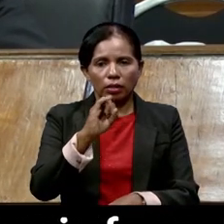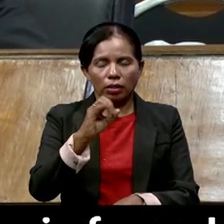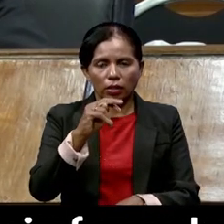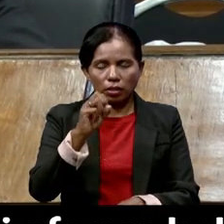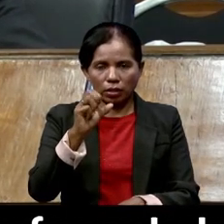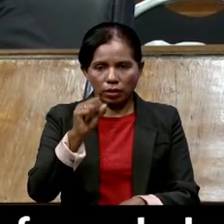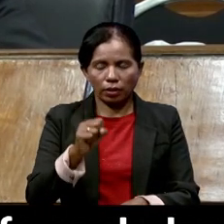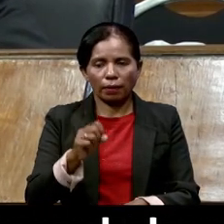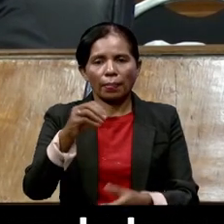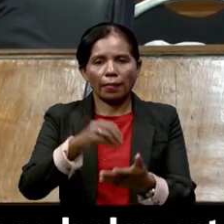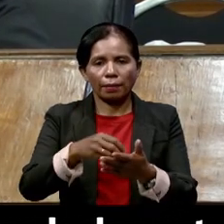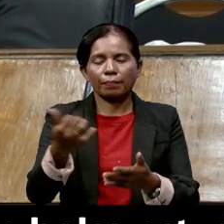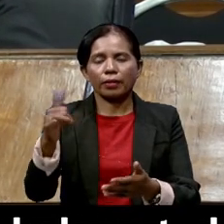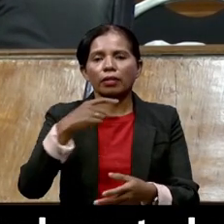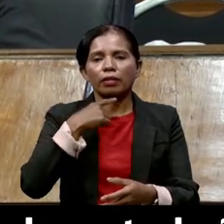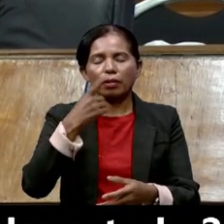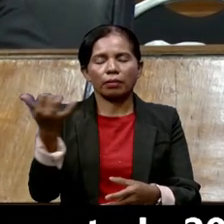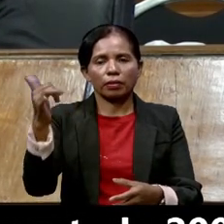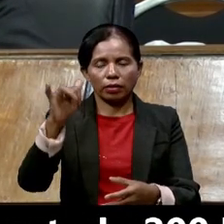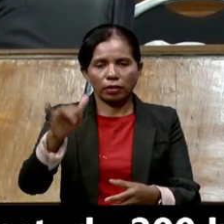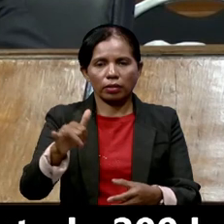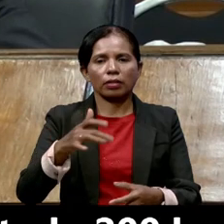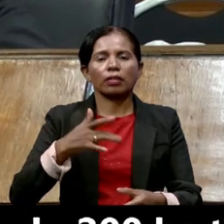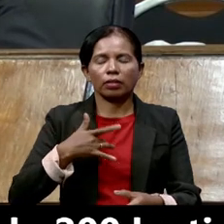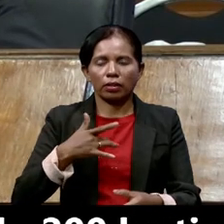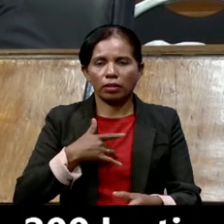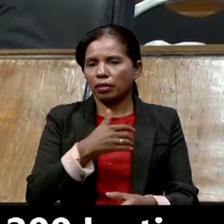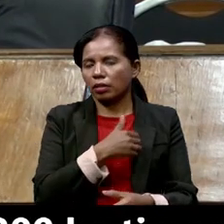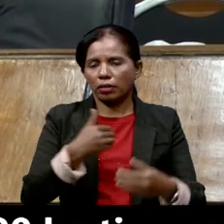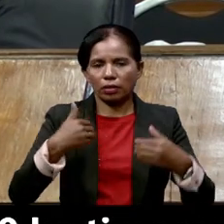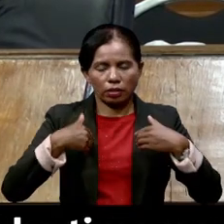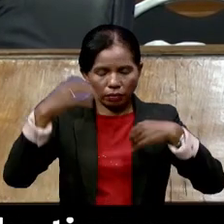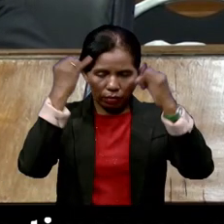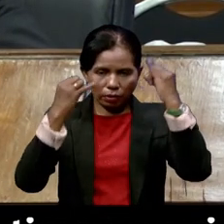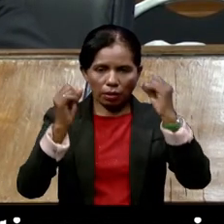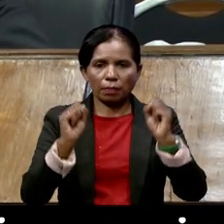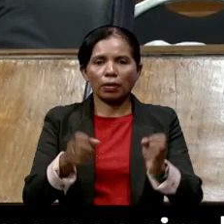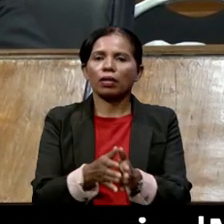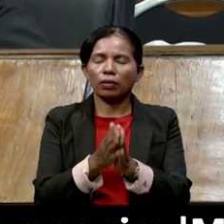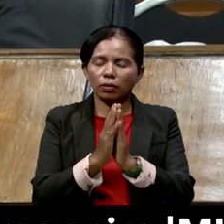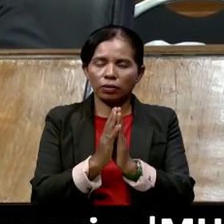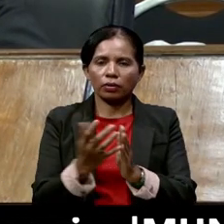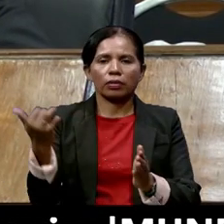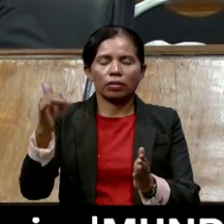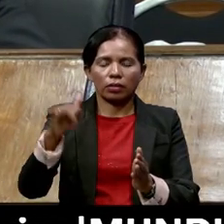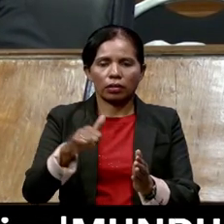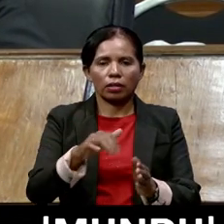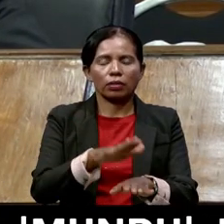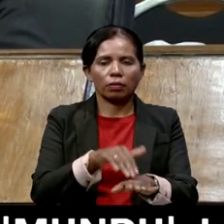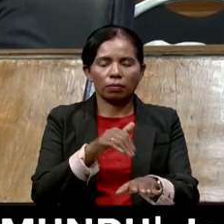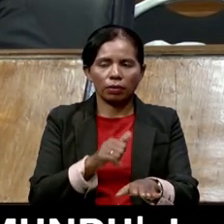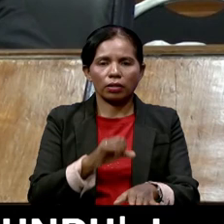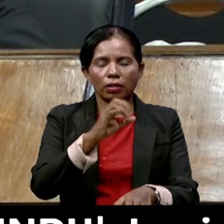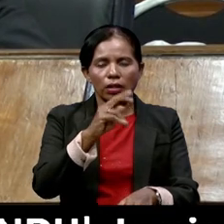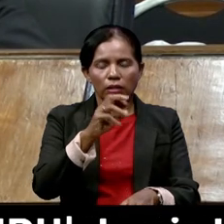Portanto garantido hatete basira nebe ke sinti sidau ki informasaun bele husu ba sirin superior sira atu convida